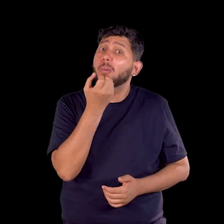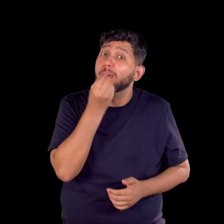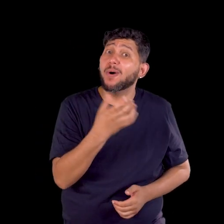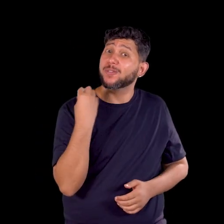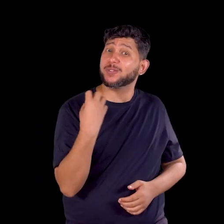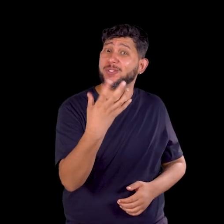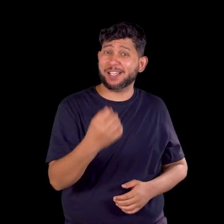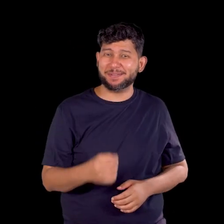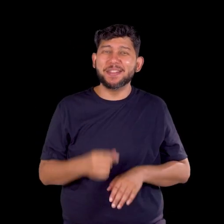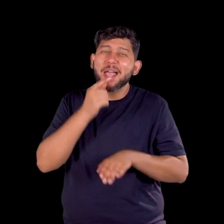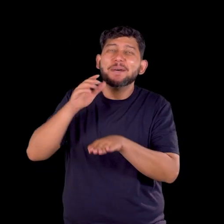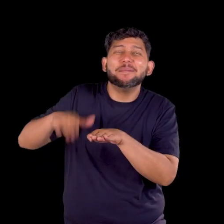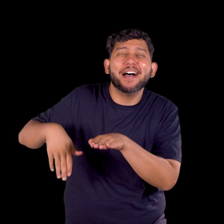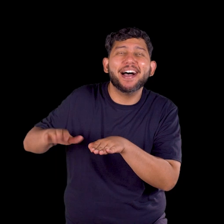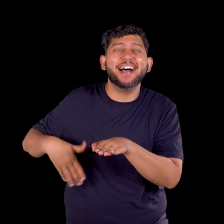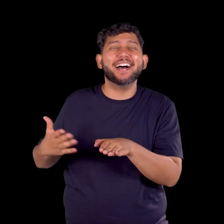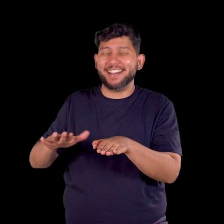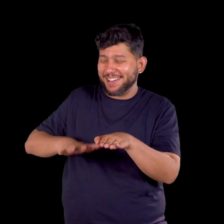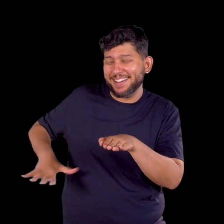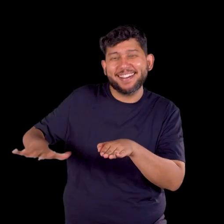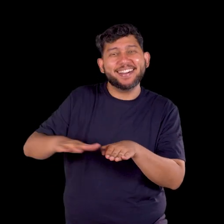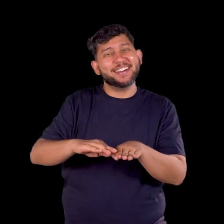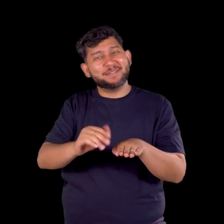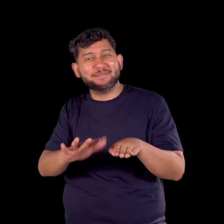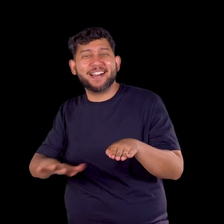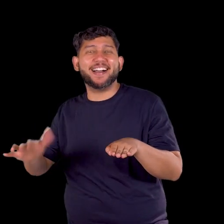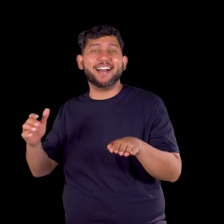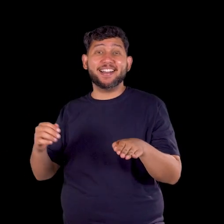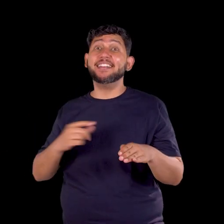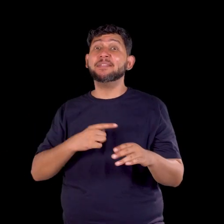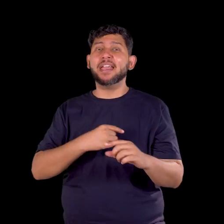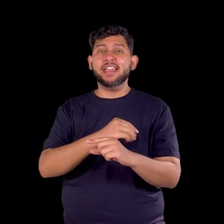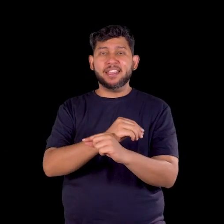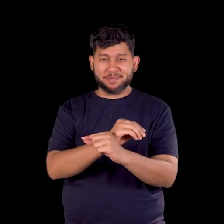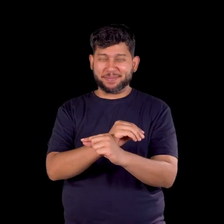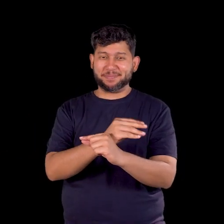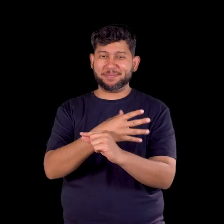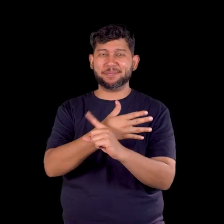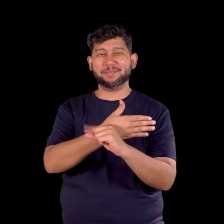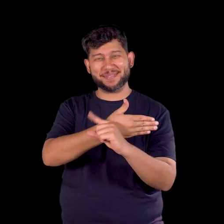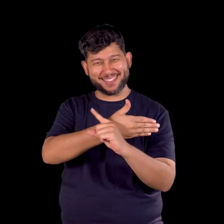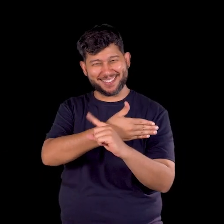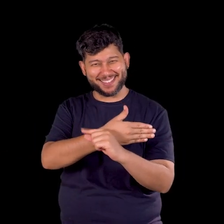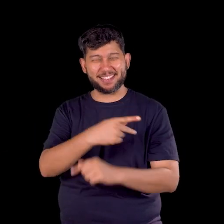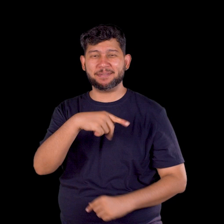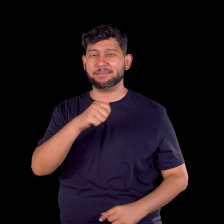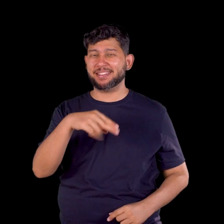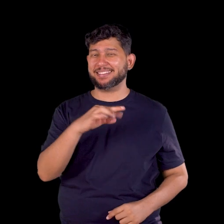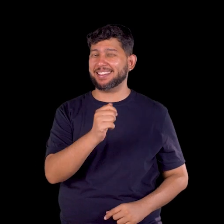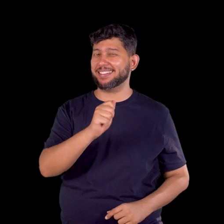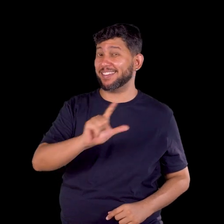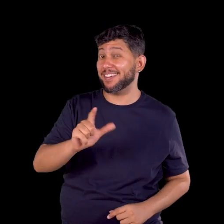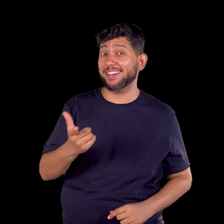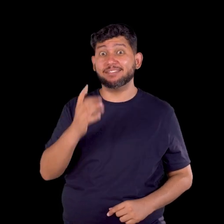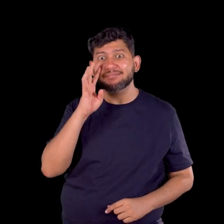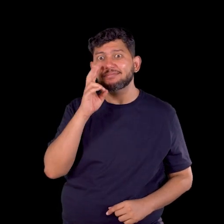Mar, o litoral e suas praias, o Pantanal, são alguns bons exemplos. Com todos esses atrativos